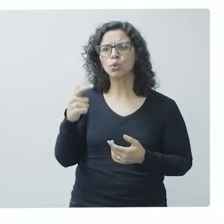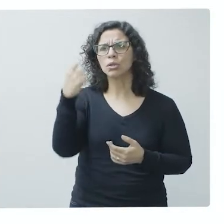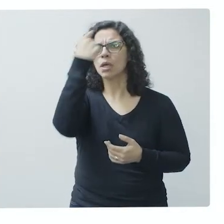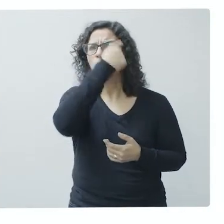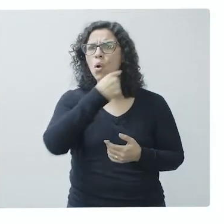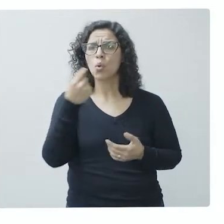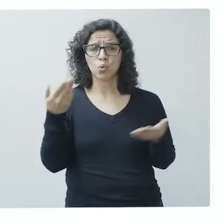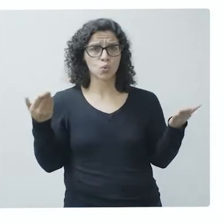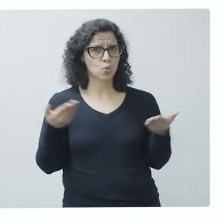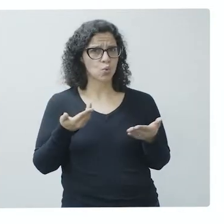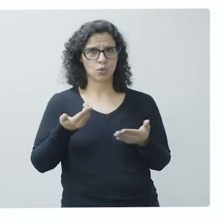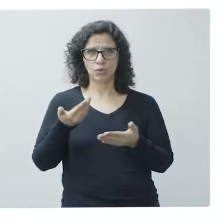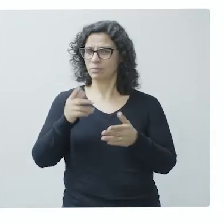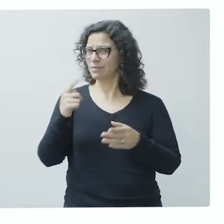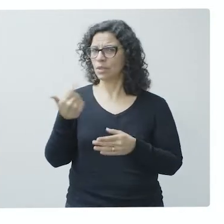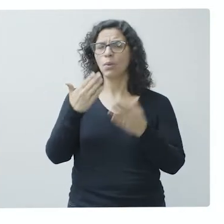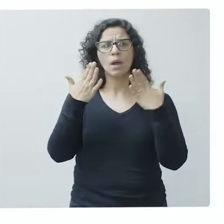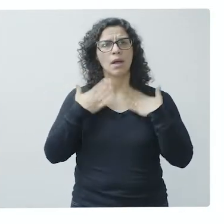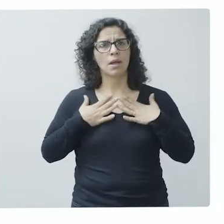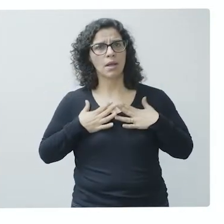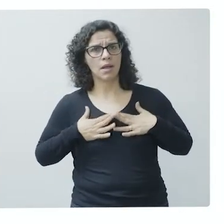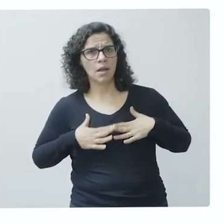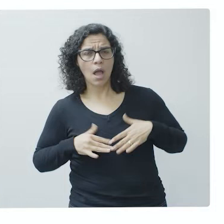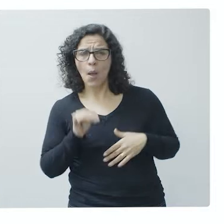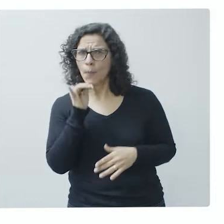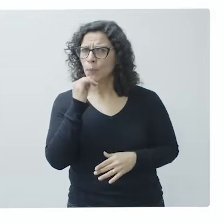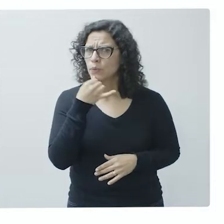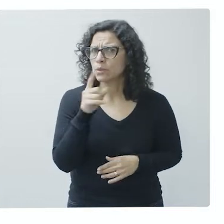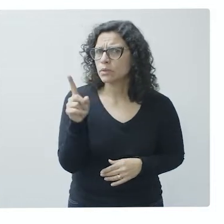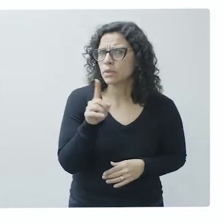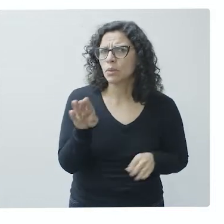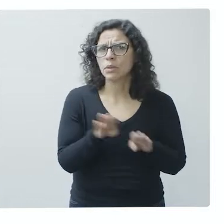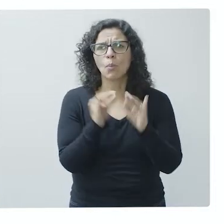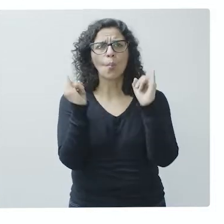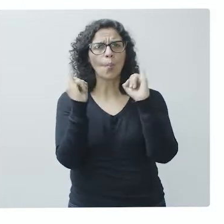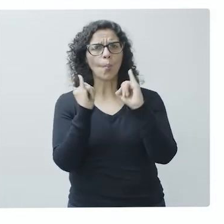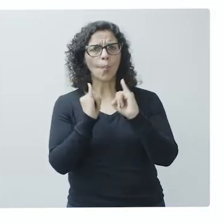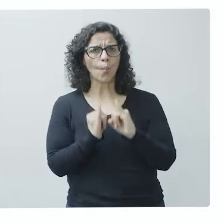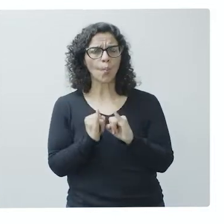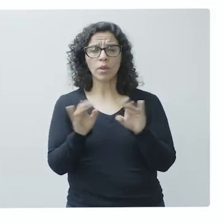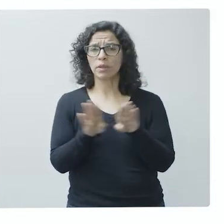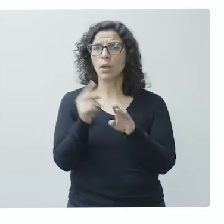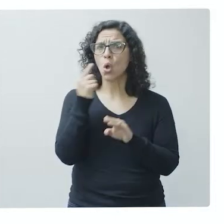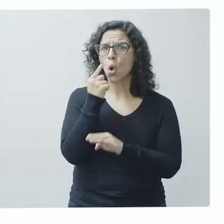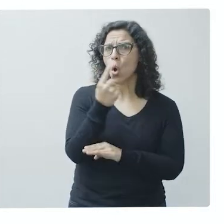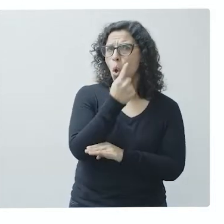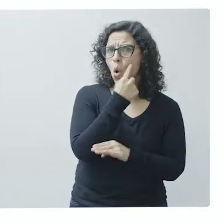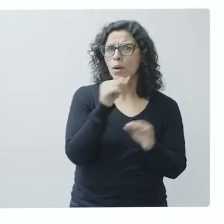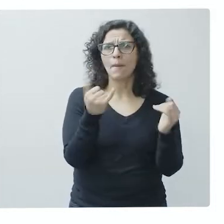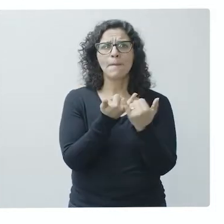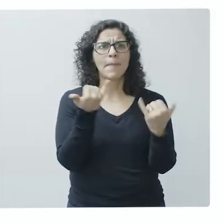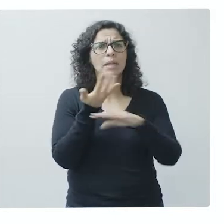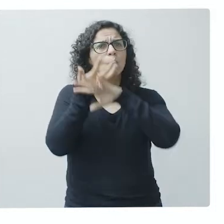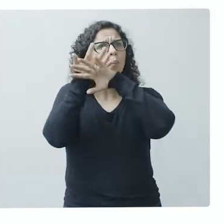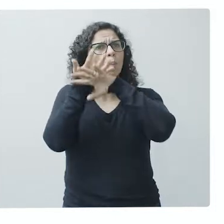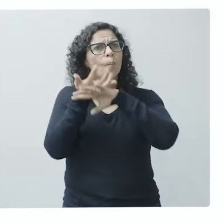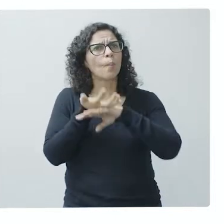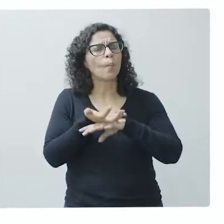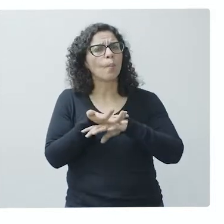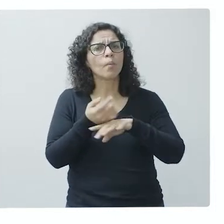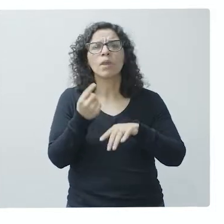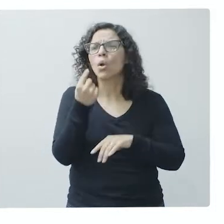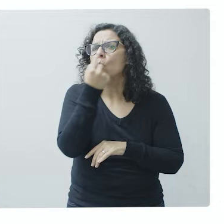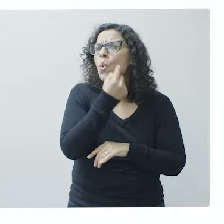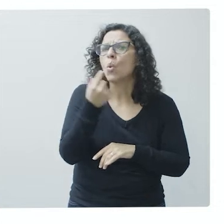este rosto de hoje, assim calmo, assim triste, assim magro, nem esses olhos tão vazios, nem o